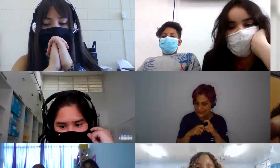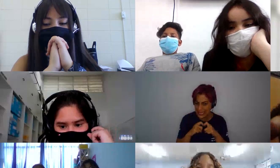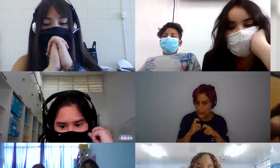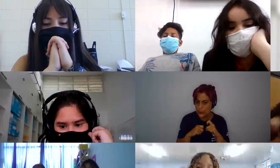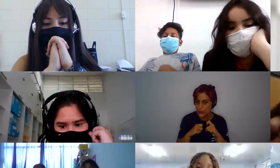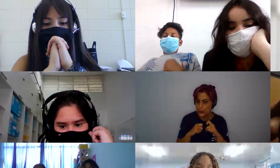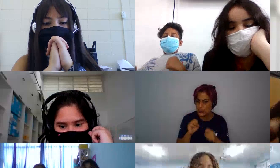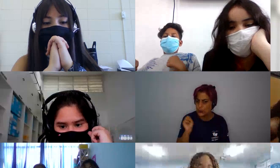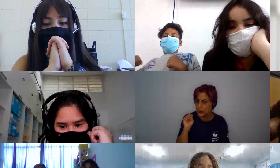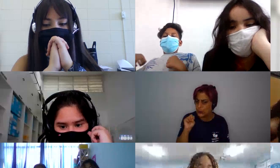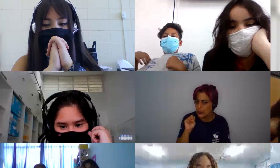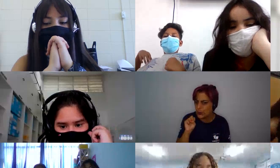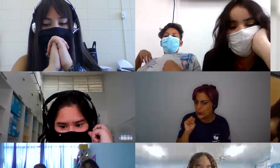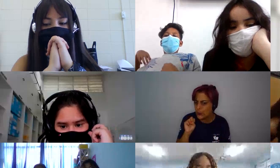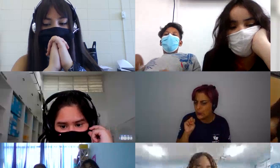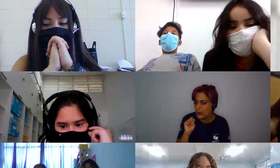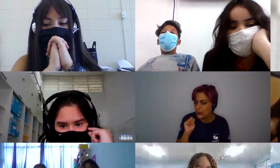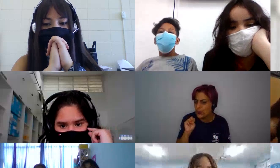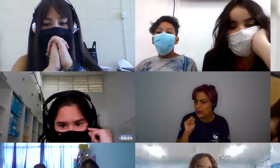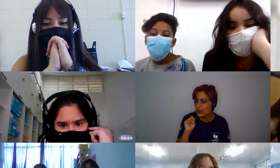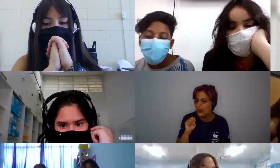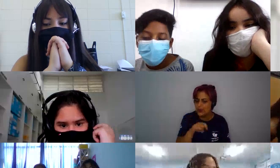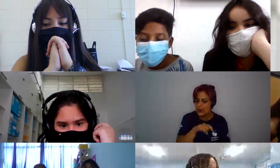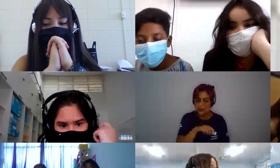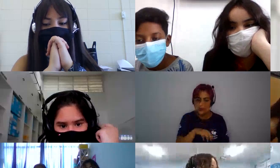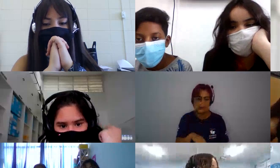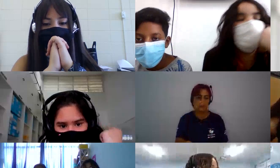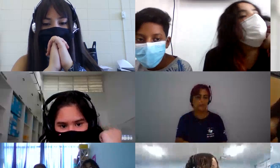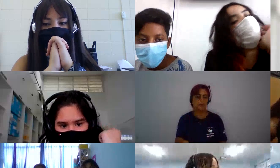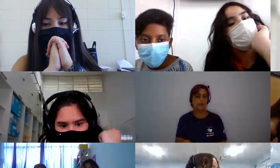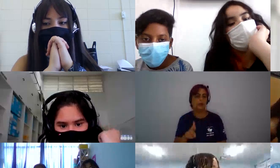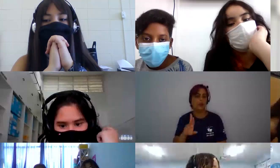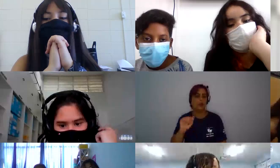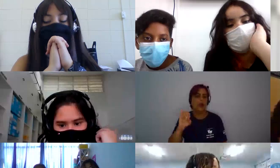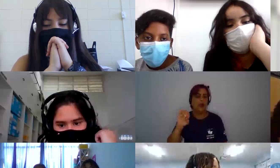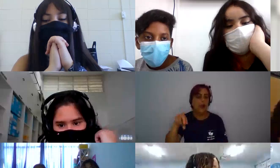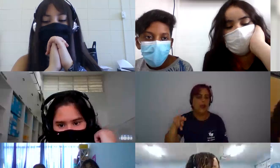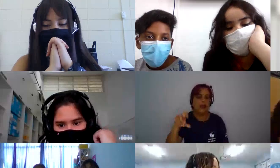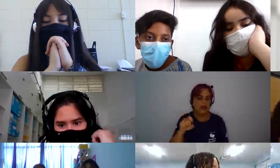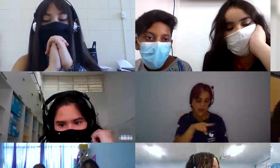Sim? É mesmo? Você concorda, o Rayane?